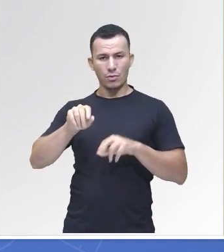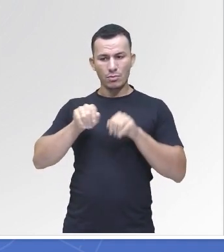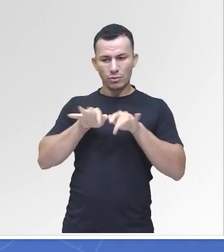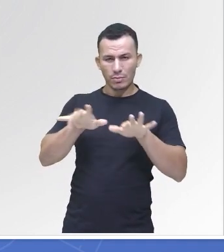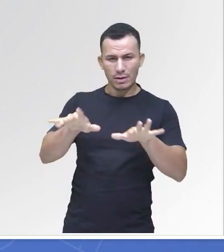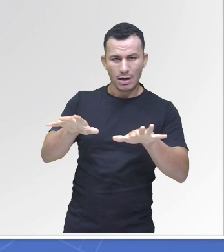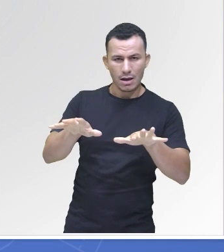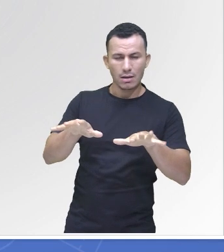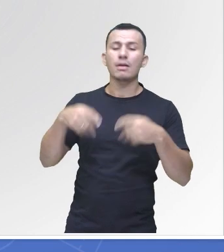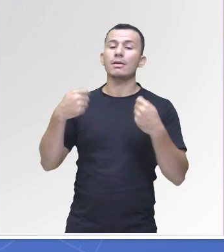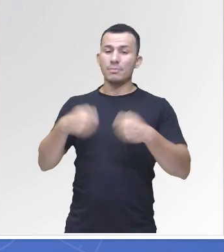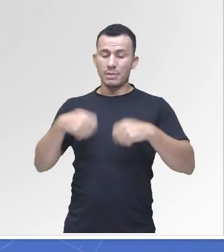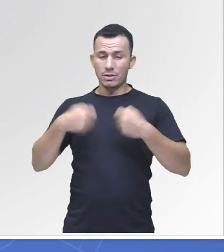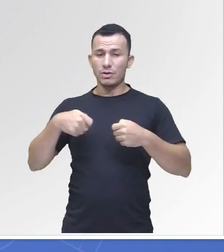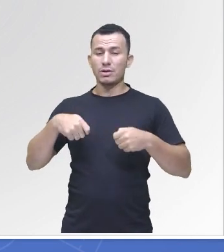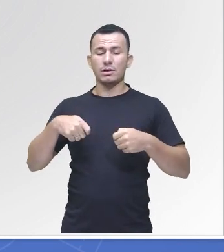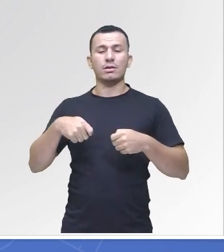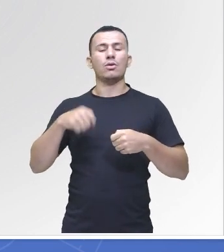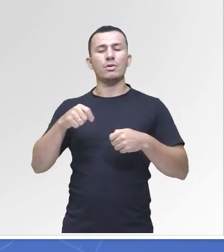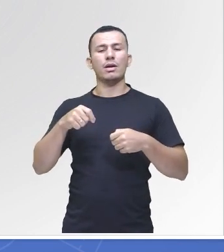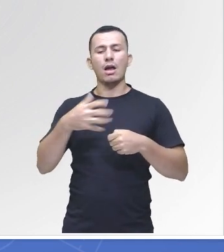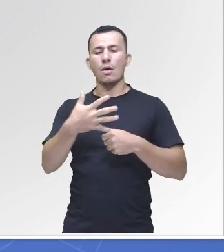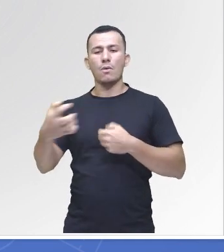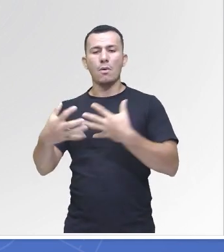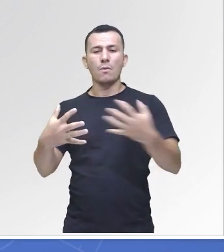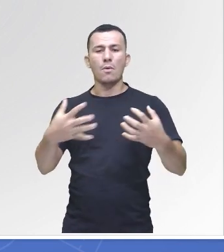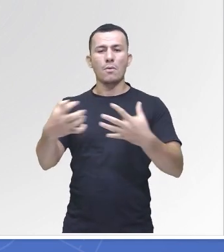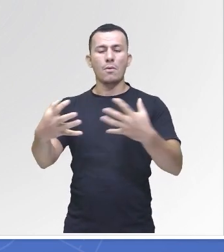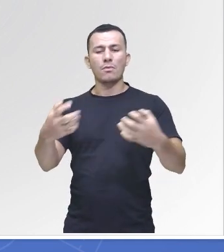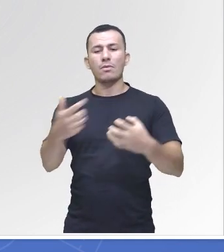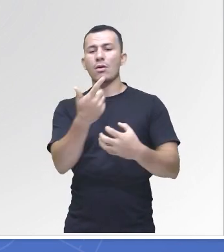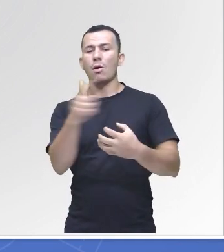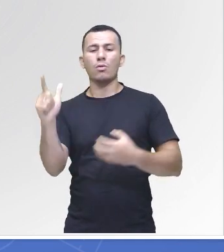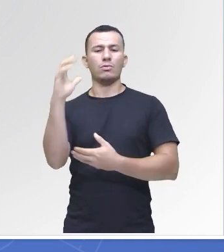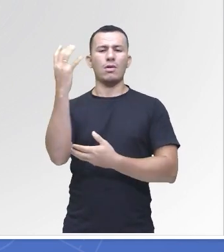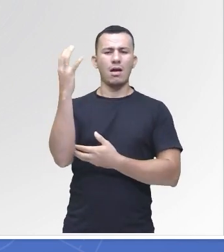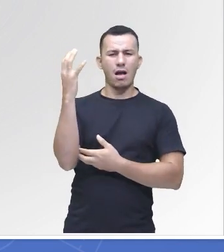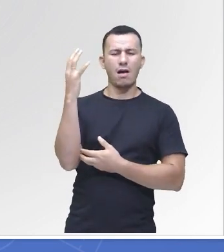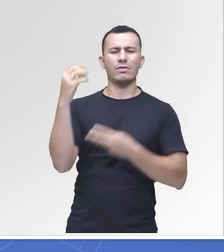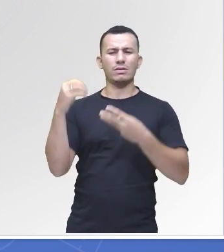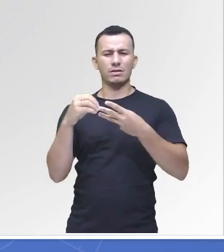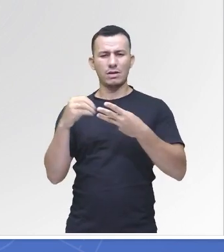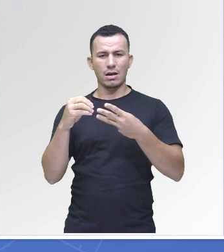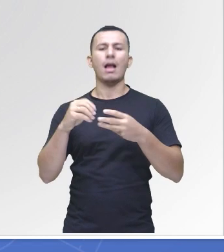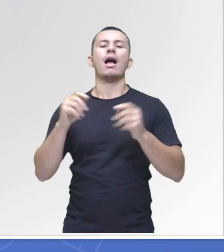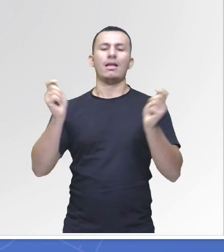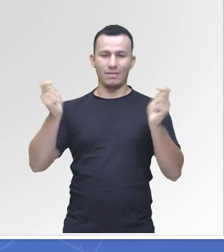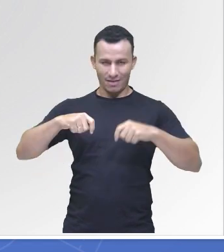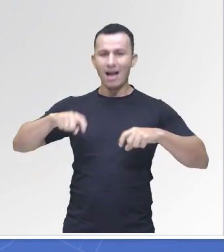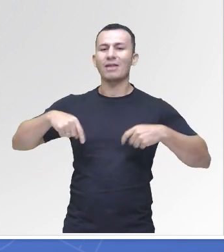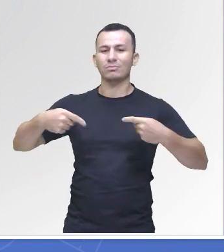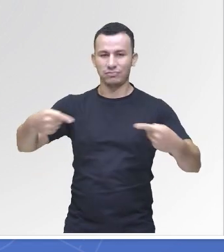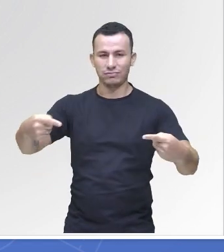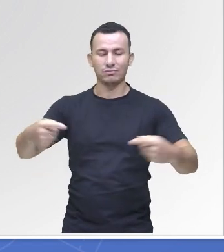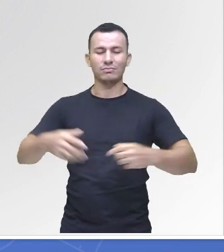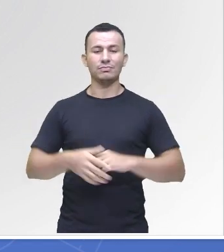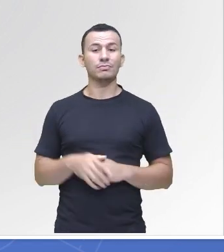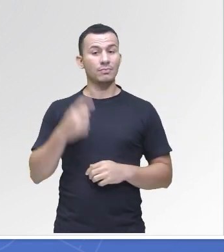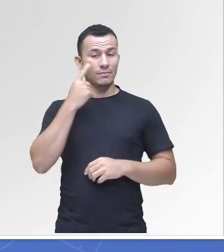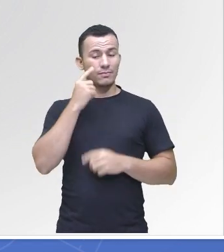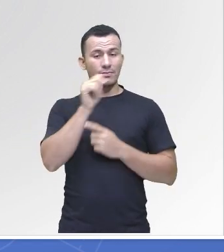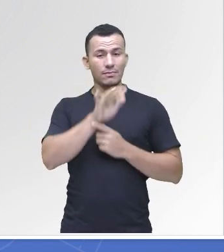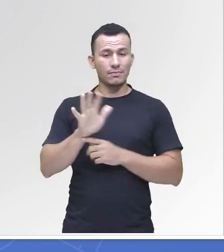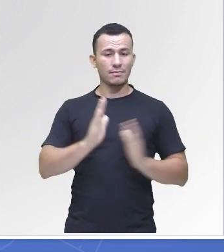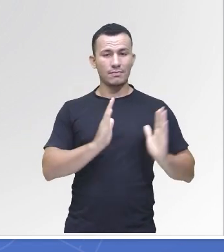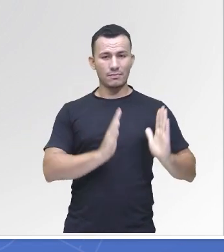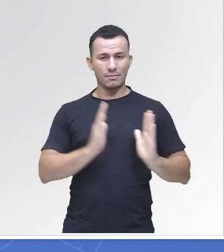ele tem obrigatoriamente que parasitar um determinado tipo de célula. E aí nessas imagens a gente observa, né,